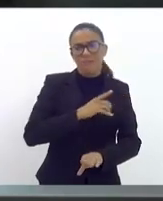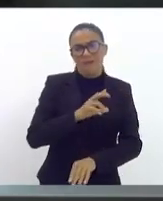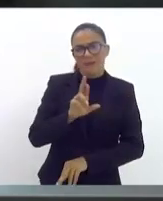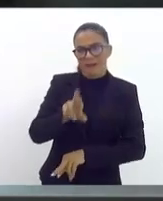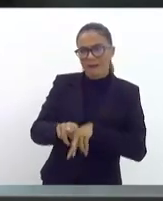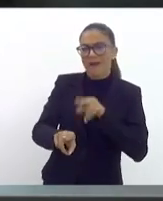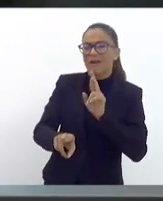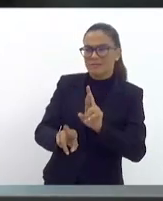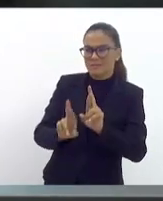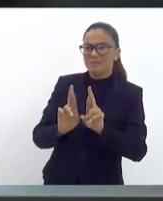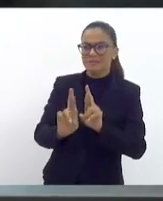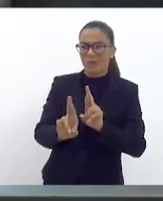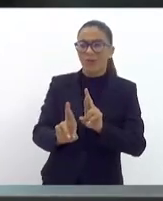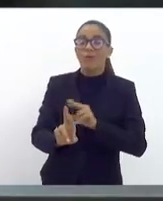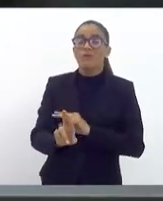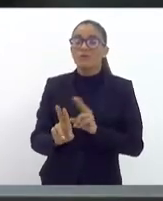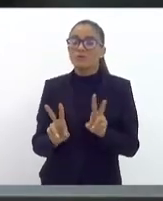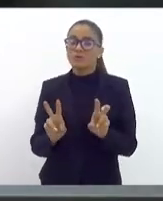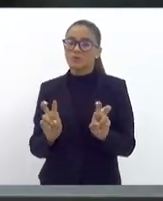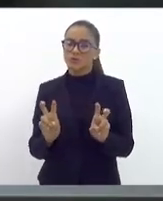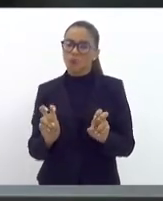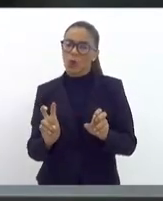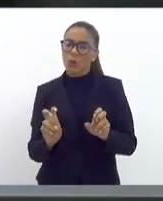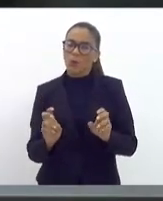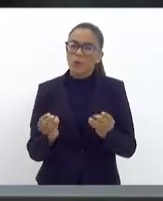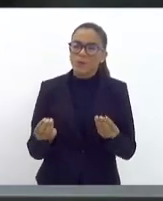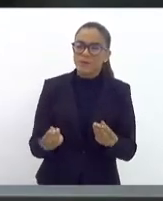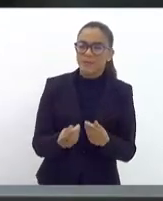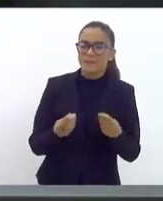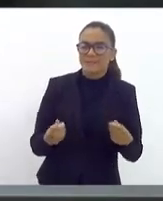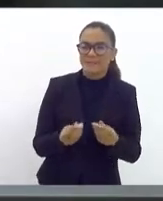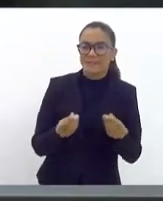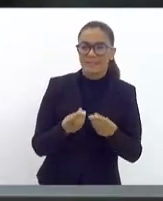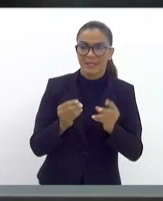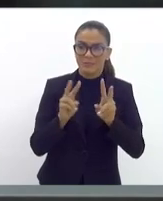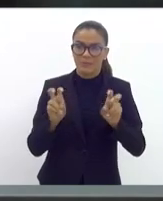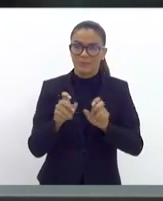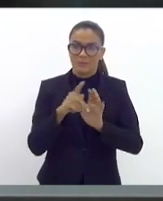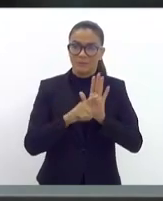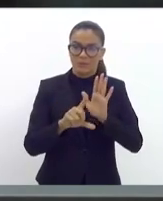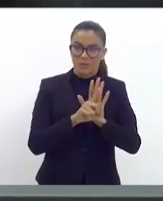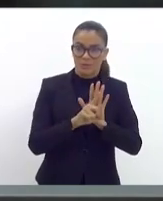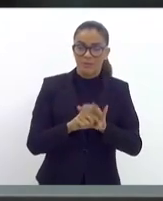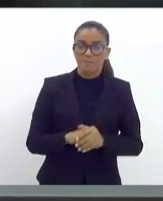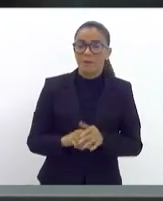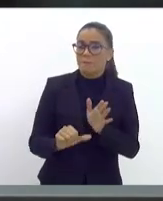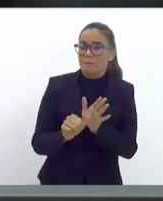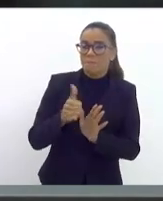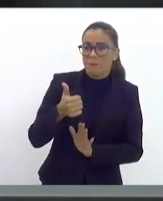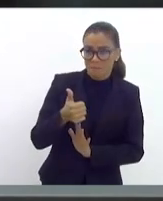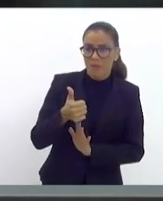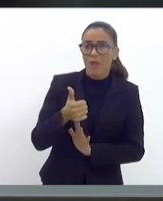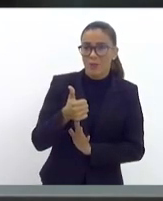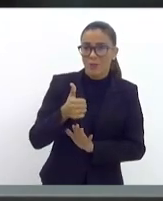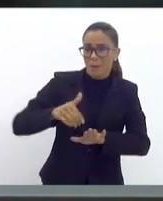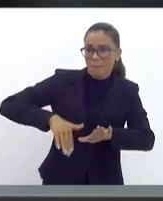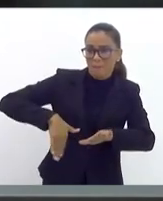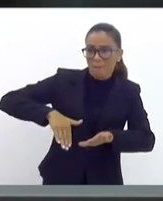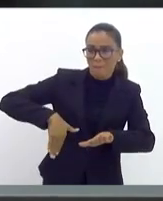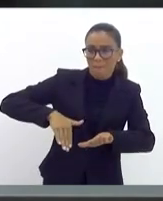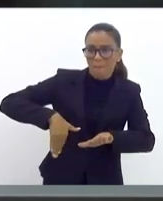razão mas nuances em relação esse projeto primeiro que a praia